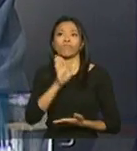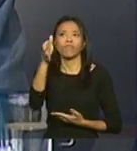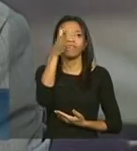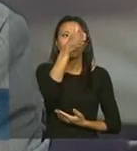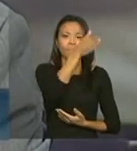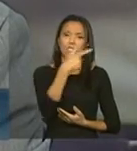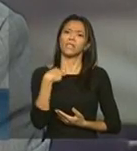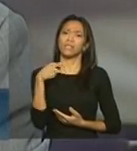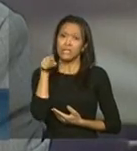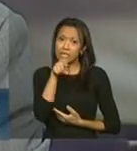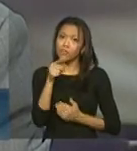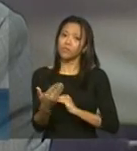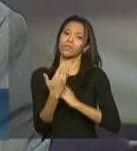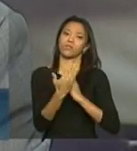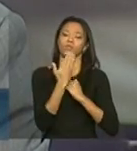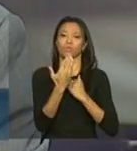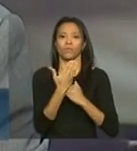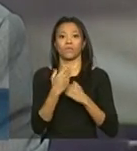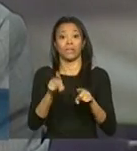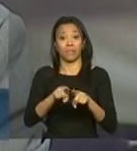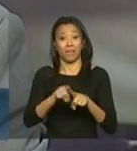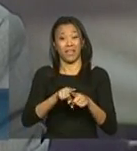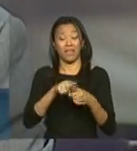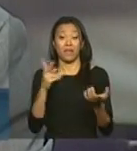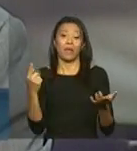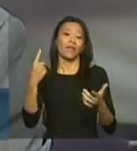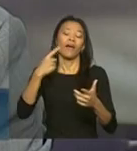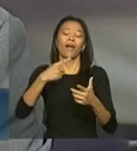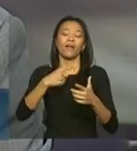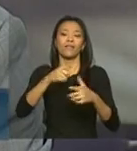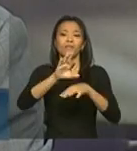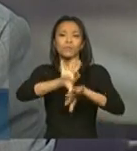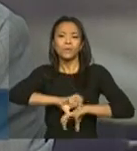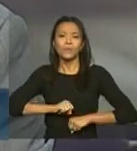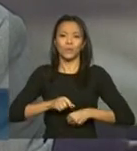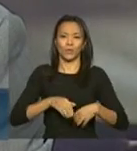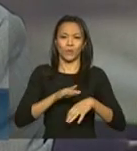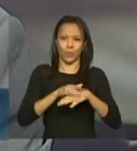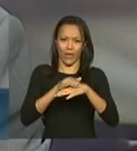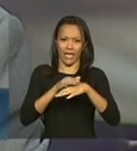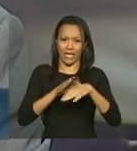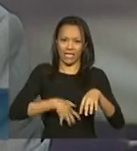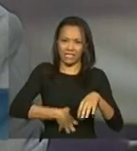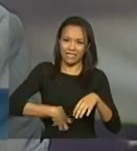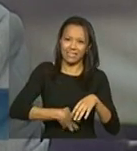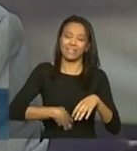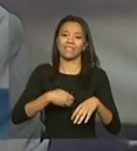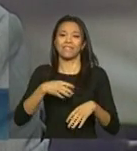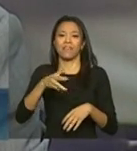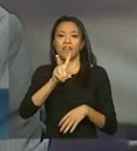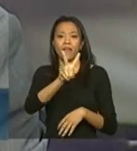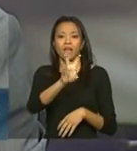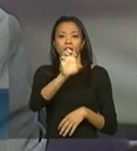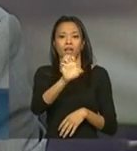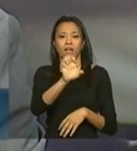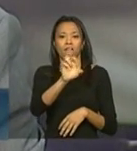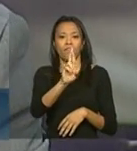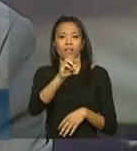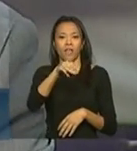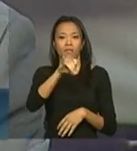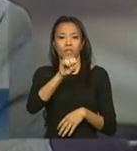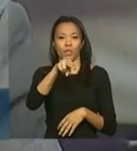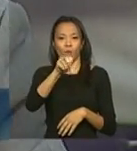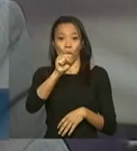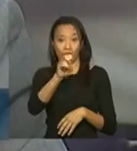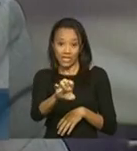nos ajuda também com as parasitoses intestinais e também com o tracoma, que são dois problemas de saúde pública importantes para que essas crianças possam